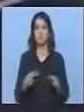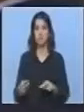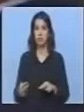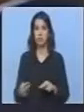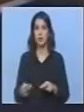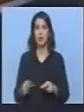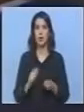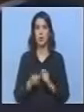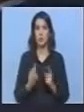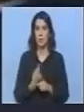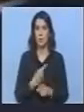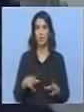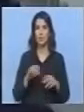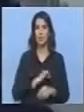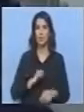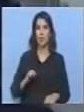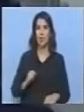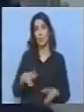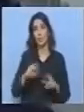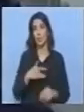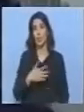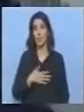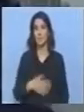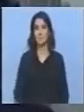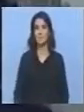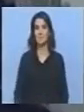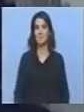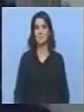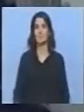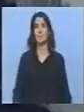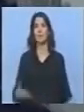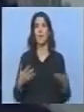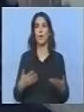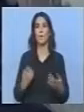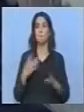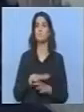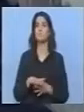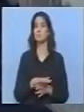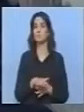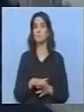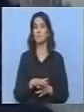coisa com o novo patrão? Com o novo proprietário? Nós estamos hoje num momento de